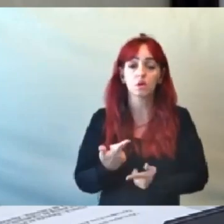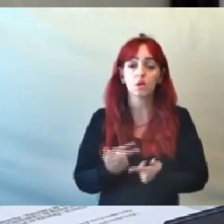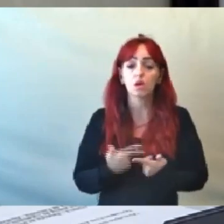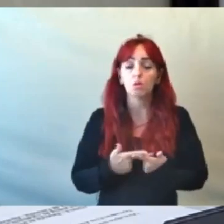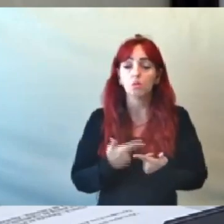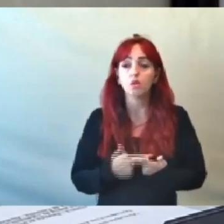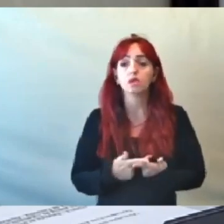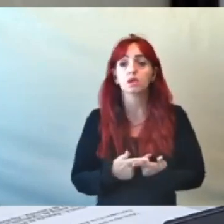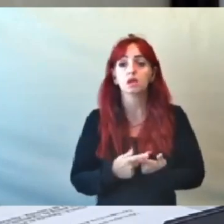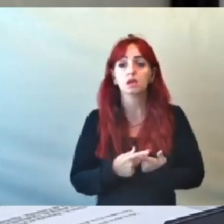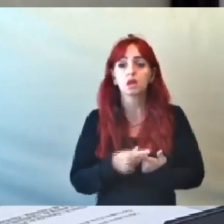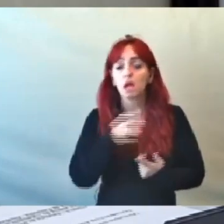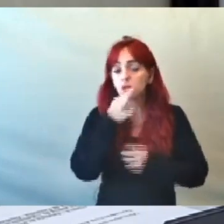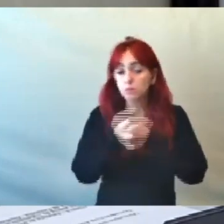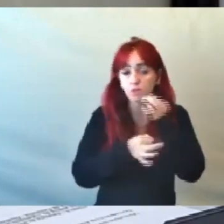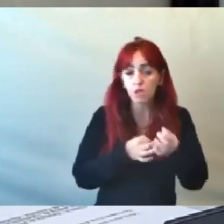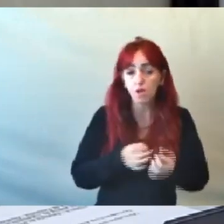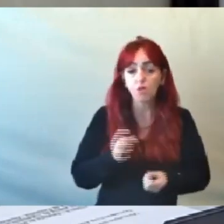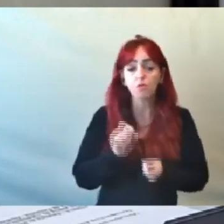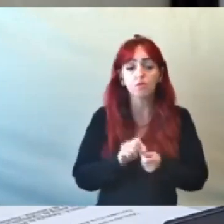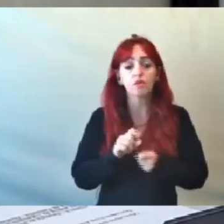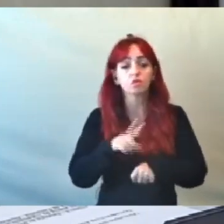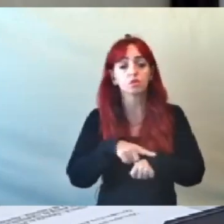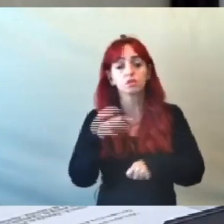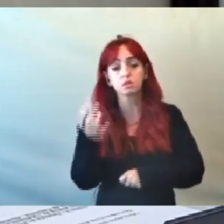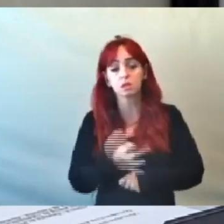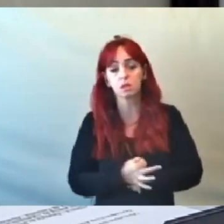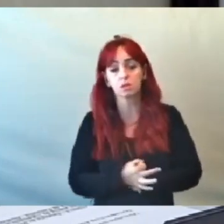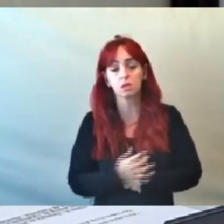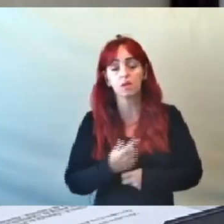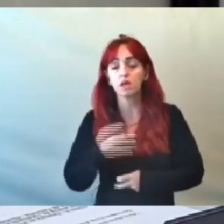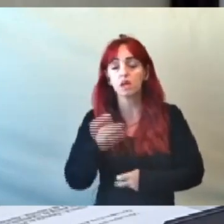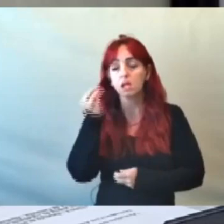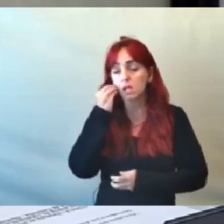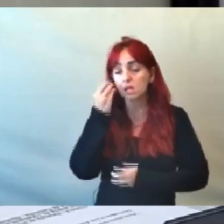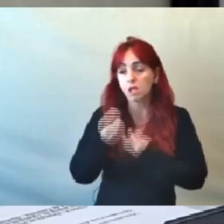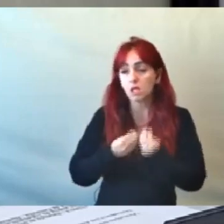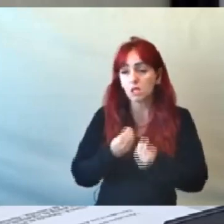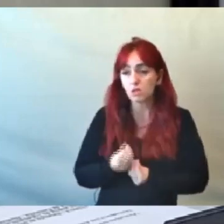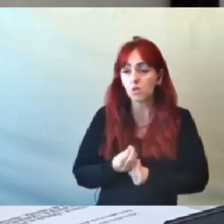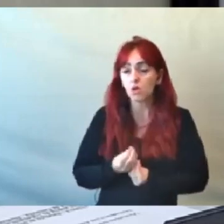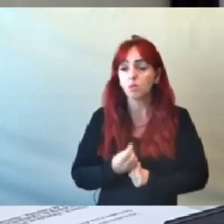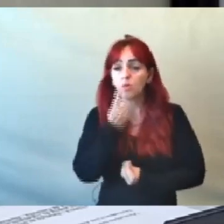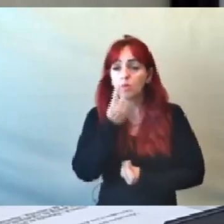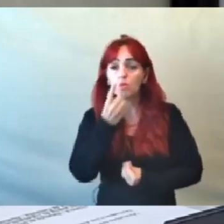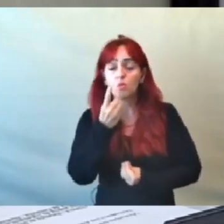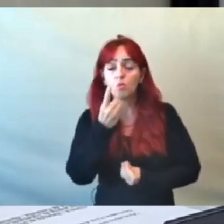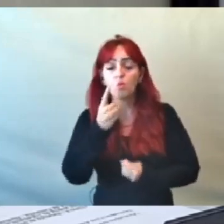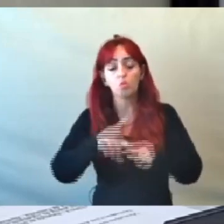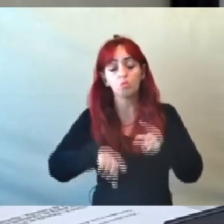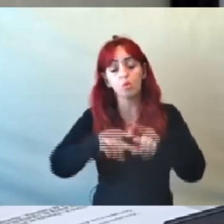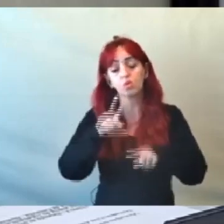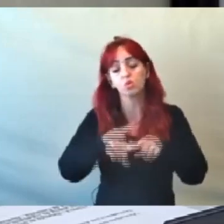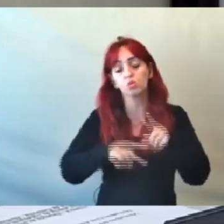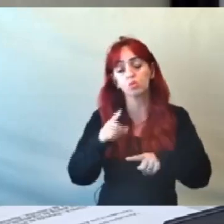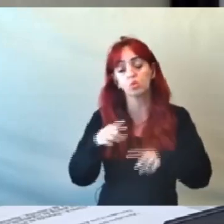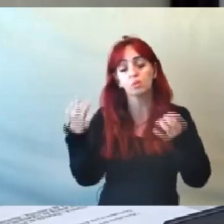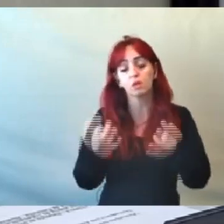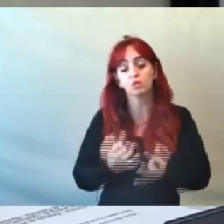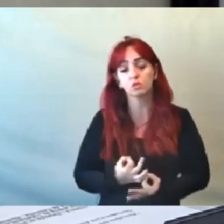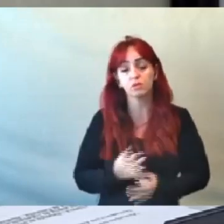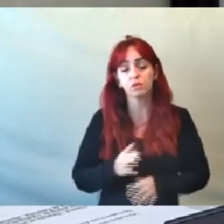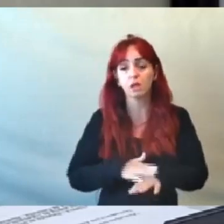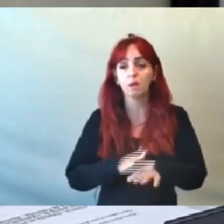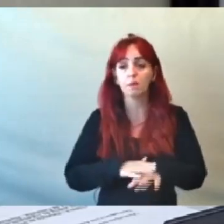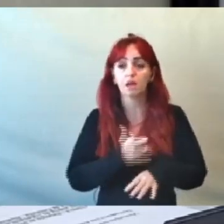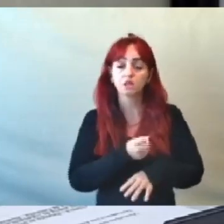contento e ficam tentando se pegar em um produto para justificar mais de 20 milhões de reais por ano